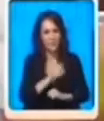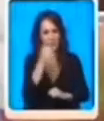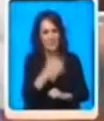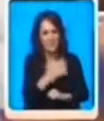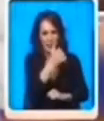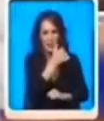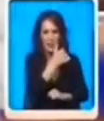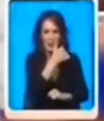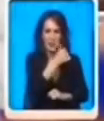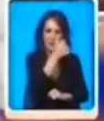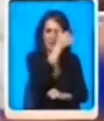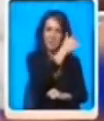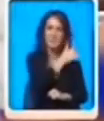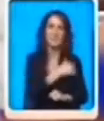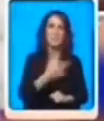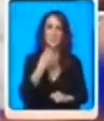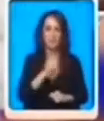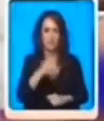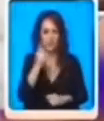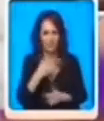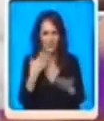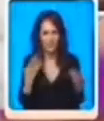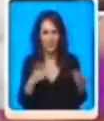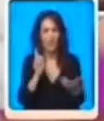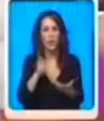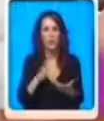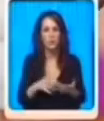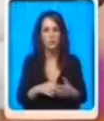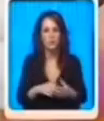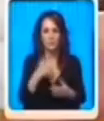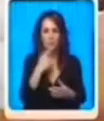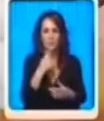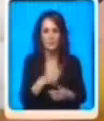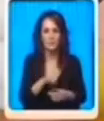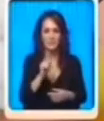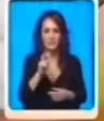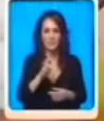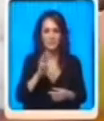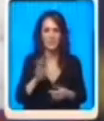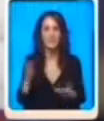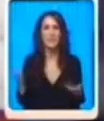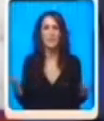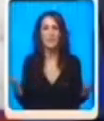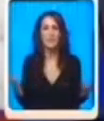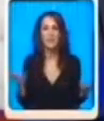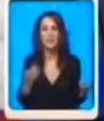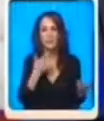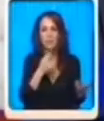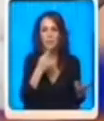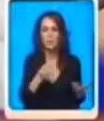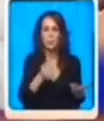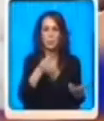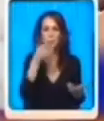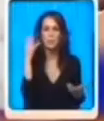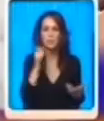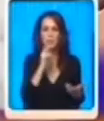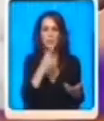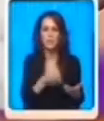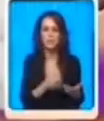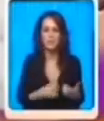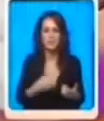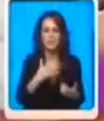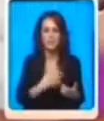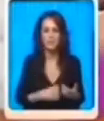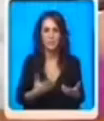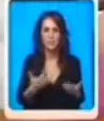meu regresso à televisão. Ah, vais regressar? Em canal? Não posso dizer. Talvez um dia. Pois. Fazia muito